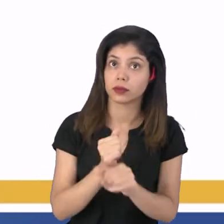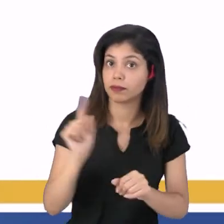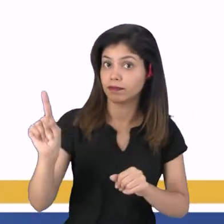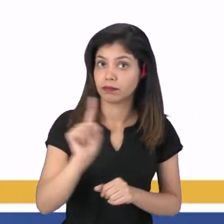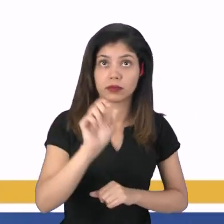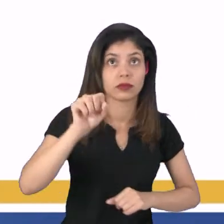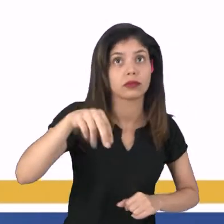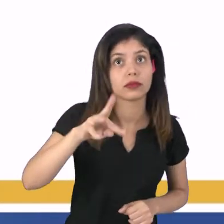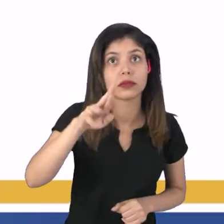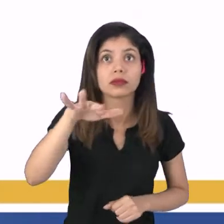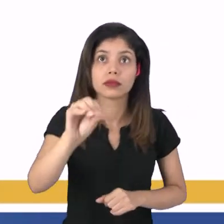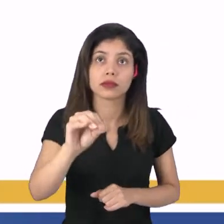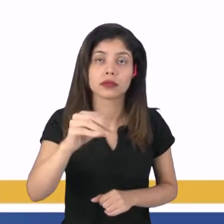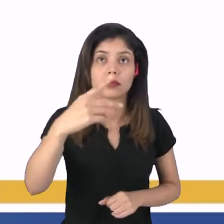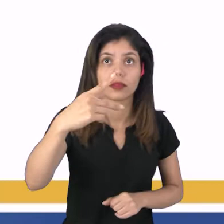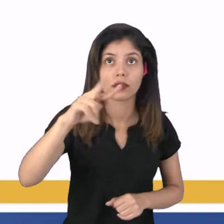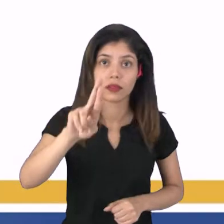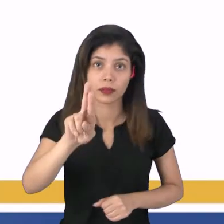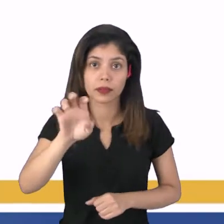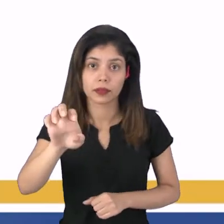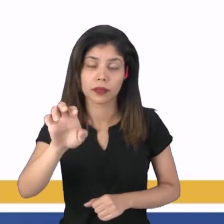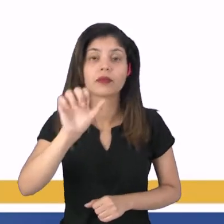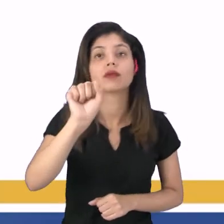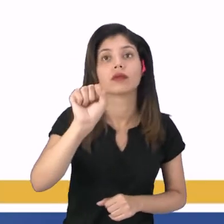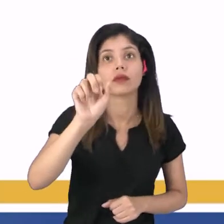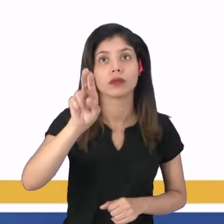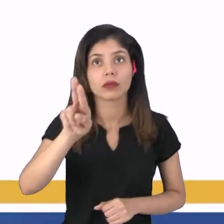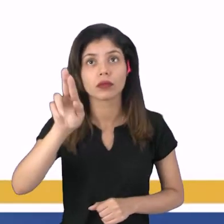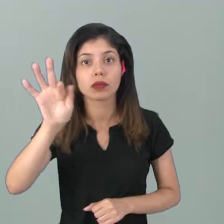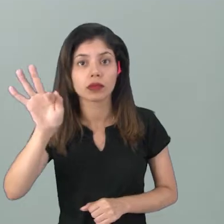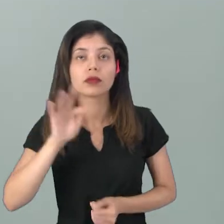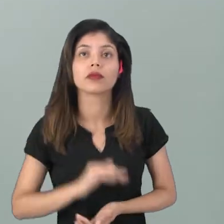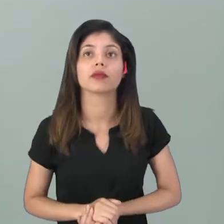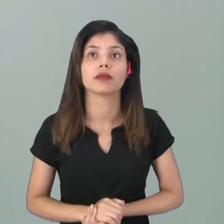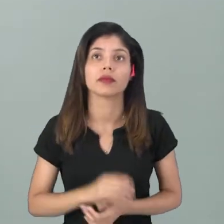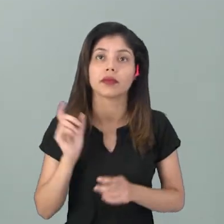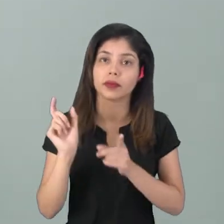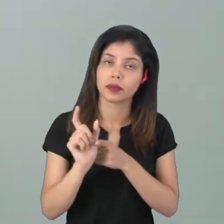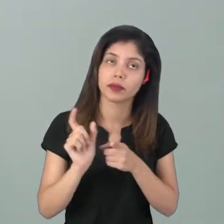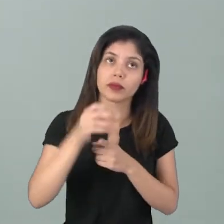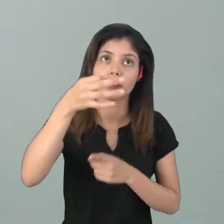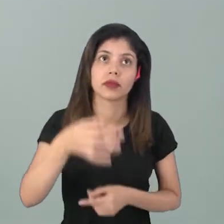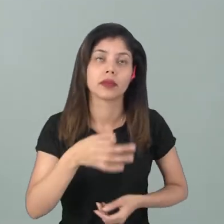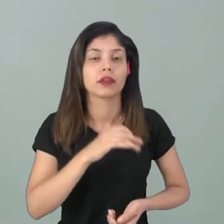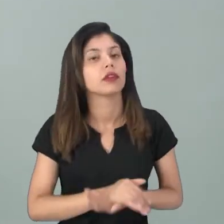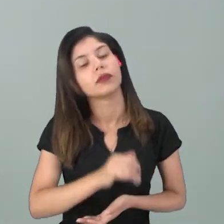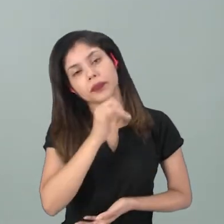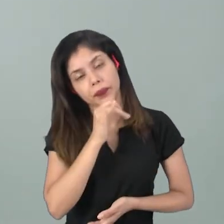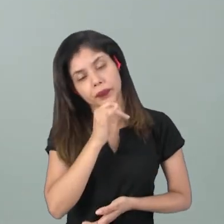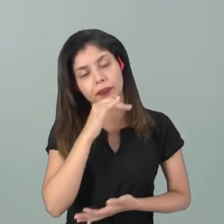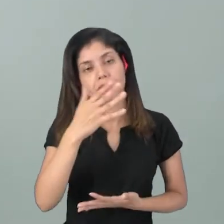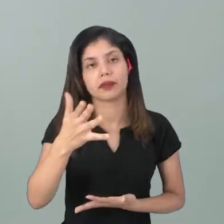não simultâneo de prefixo e sufixo, a palavra primitiva, tá? E